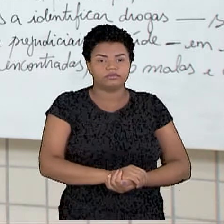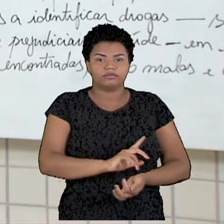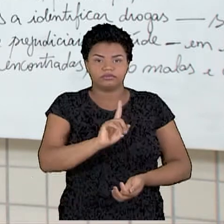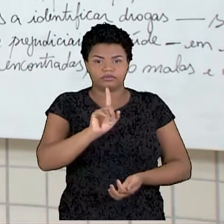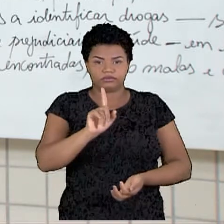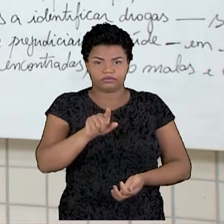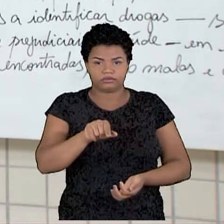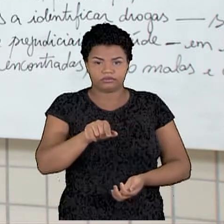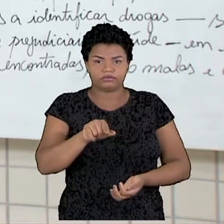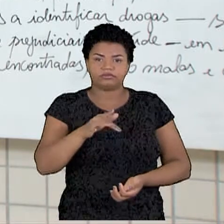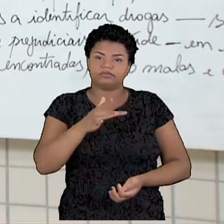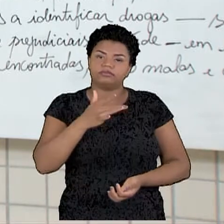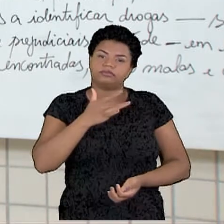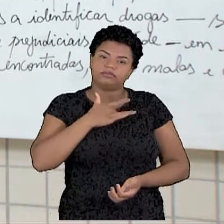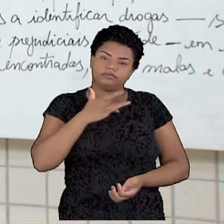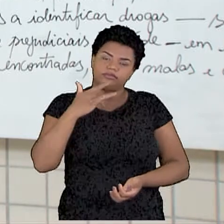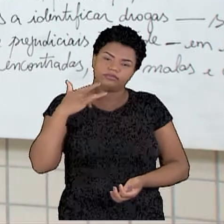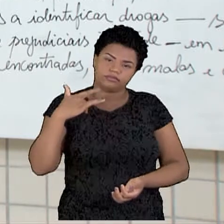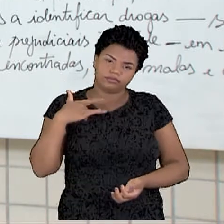é